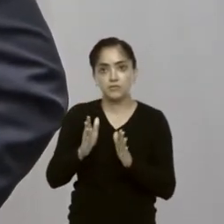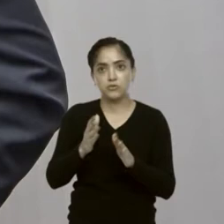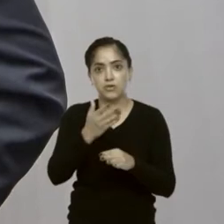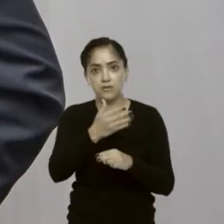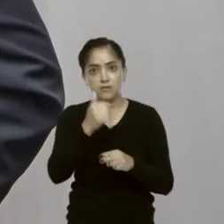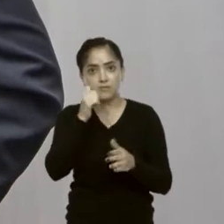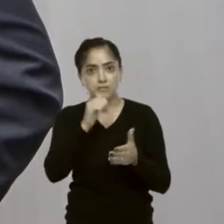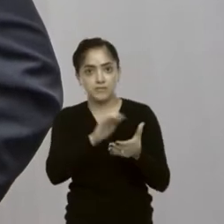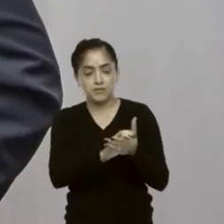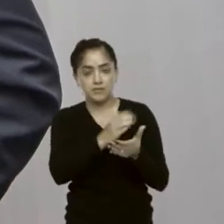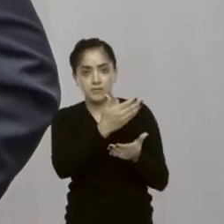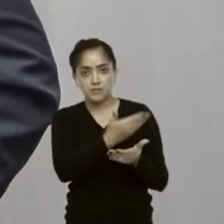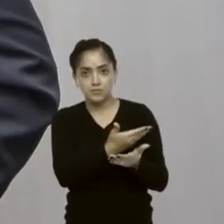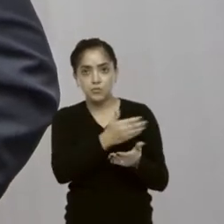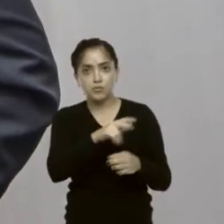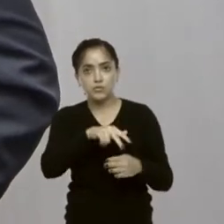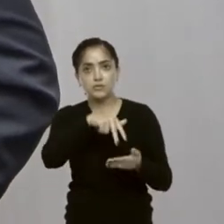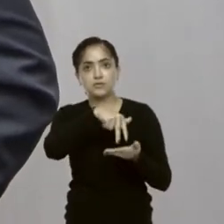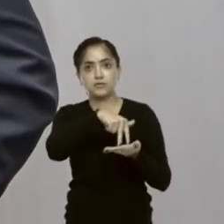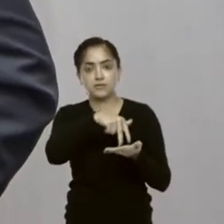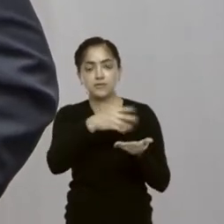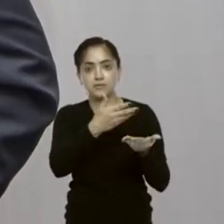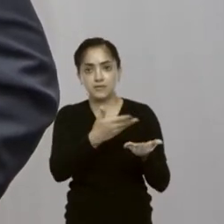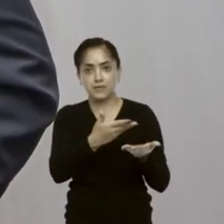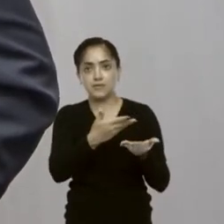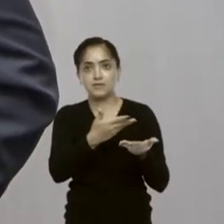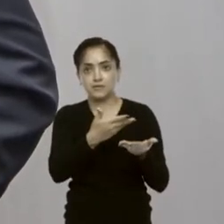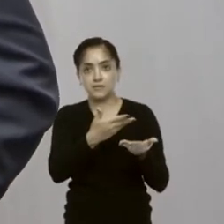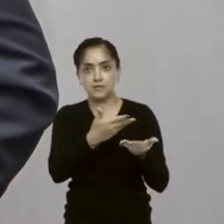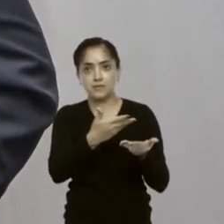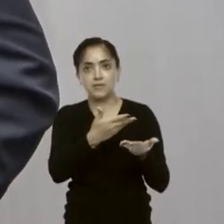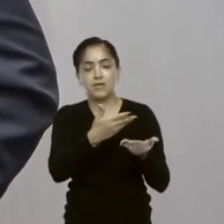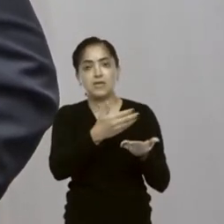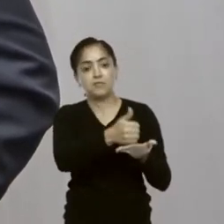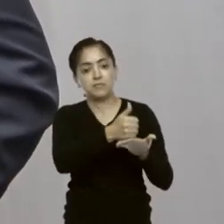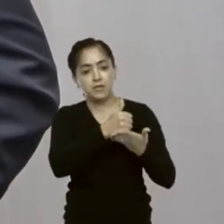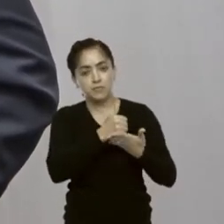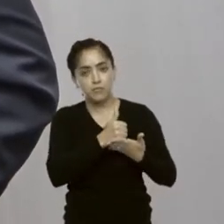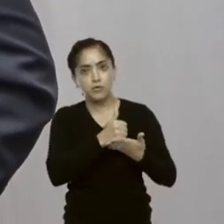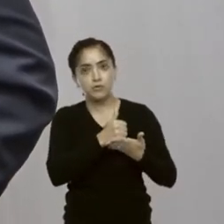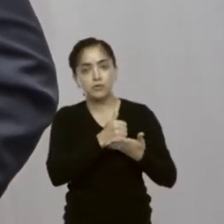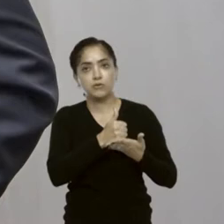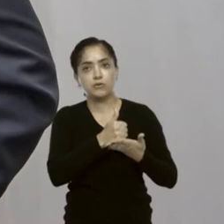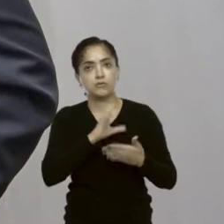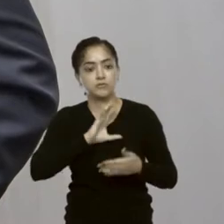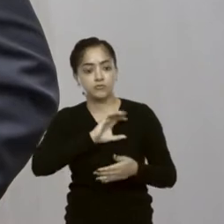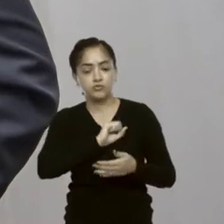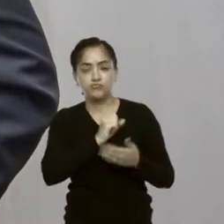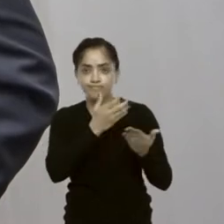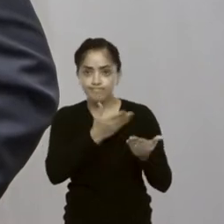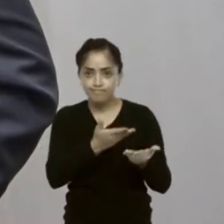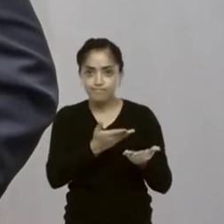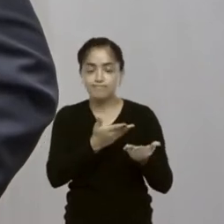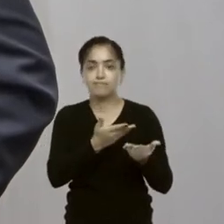apresentar, né? E tanto fez para poder chegar aqui, Maria. Muito obrigado, eu te amo muito.